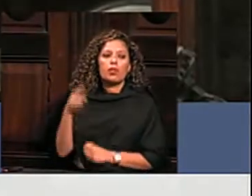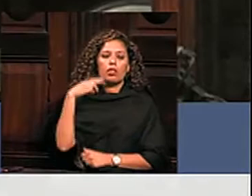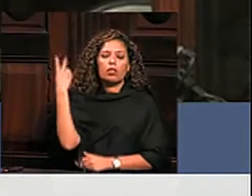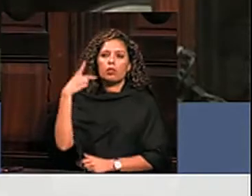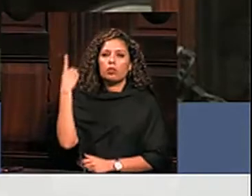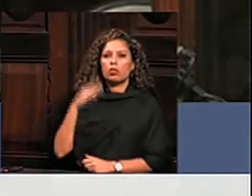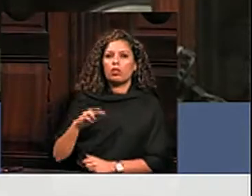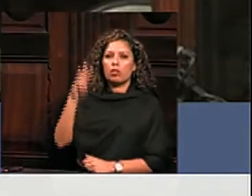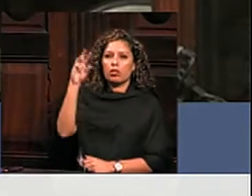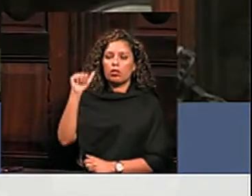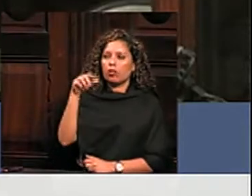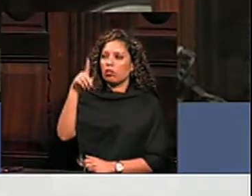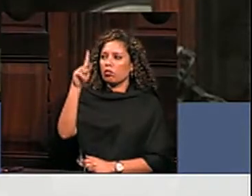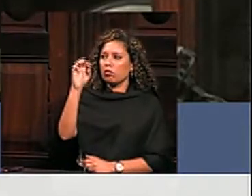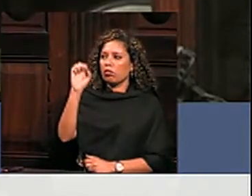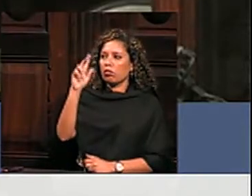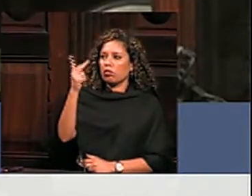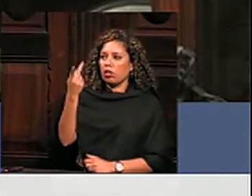Carneiro.